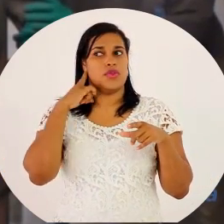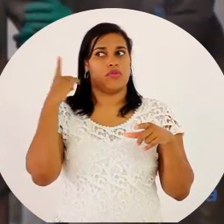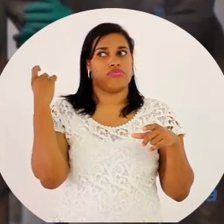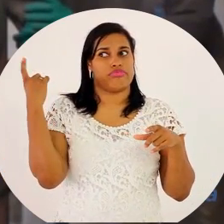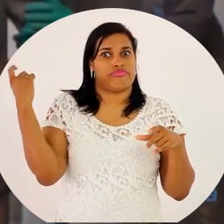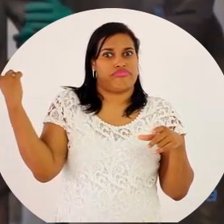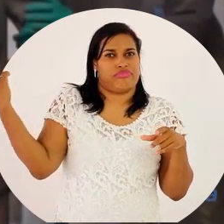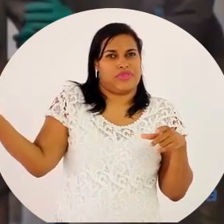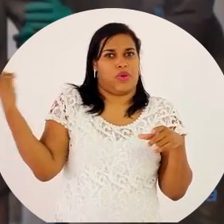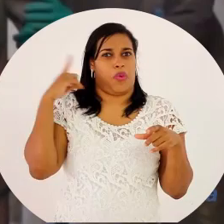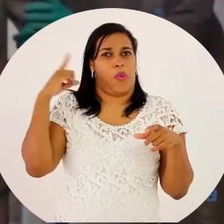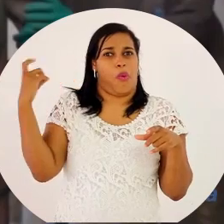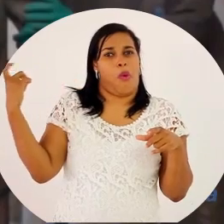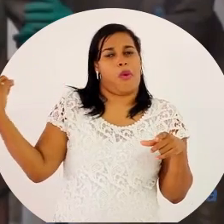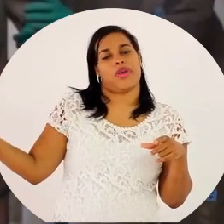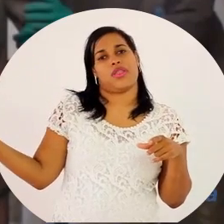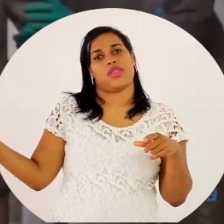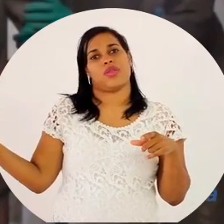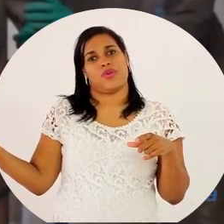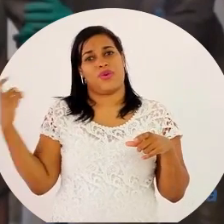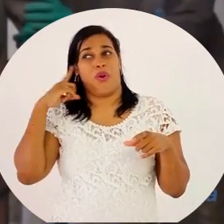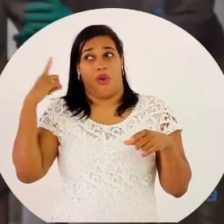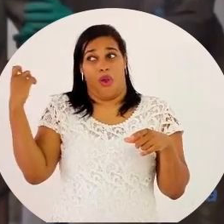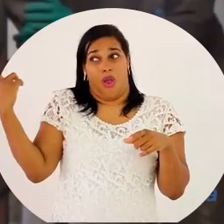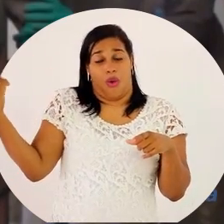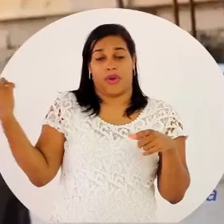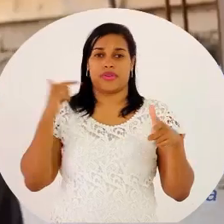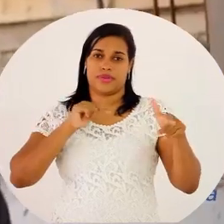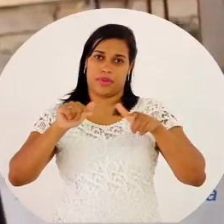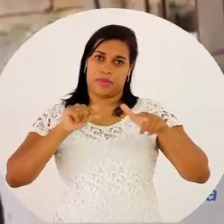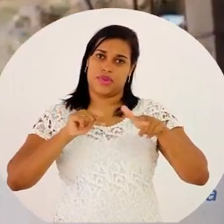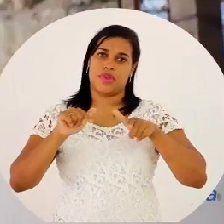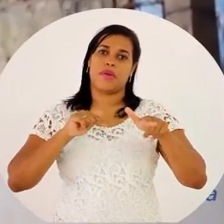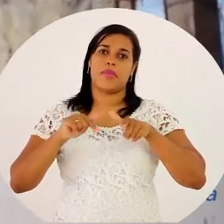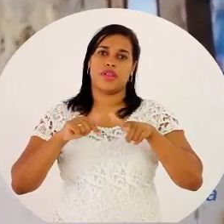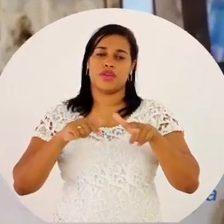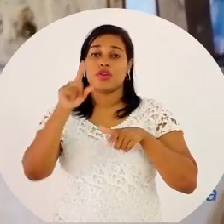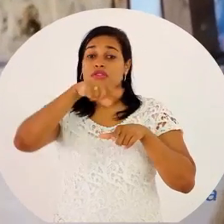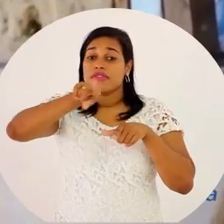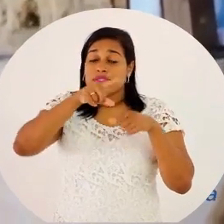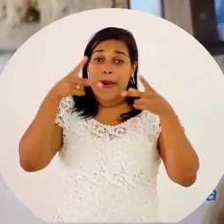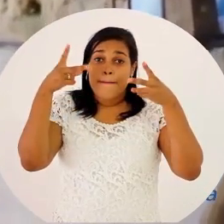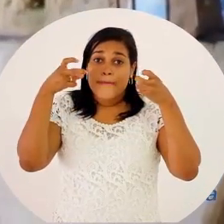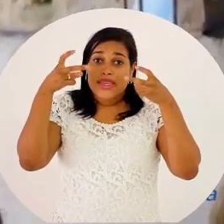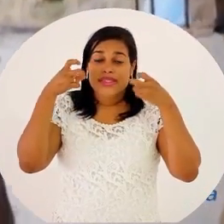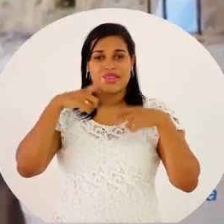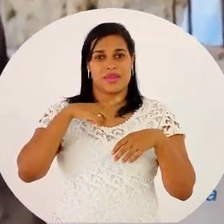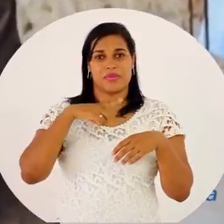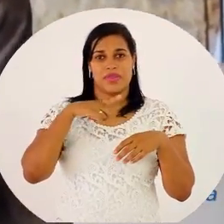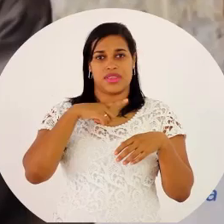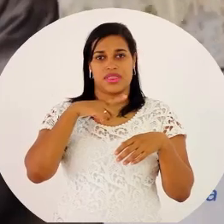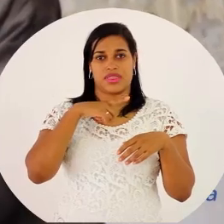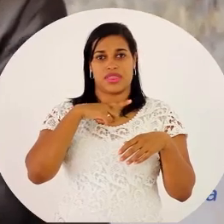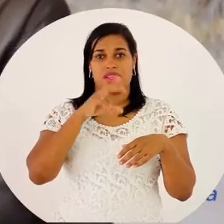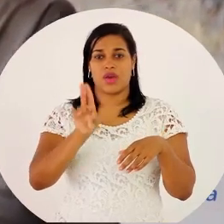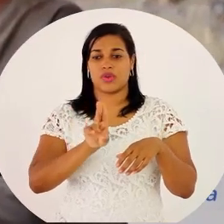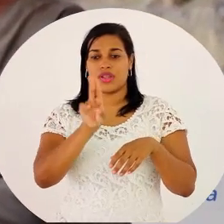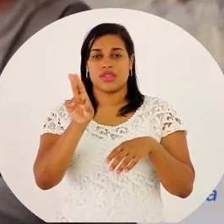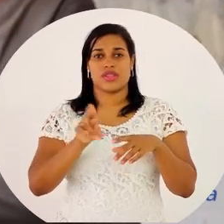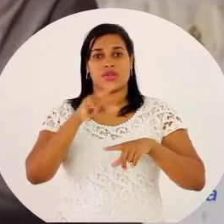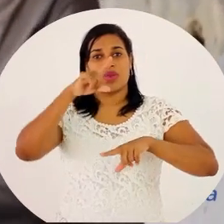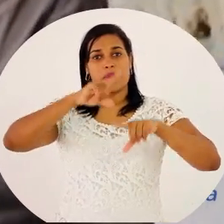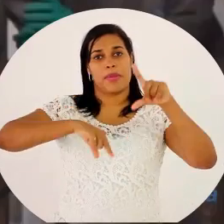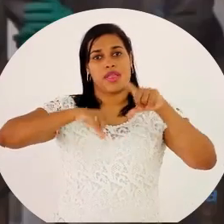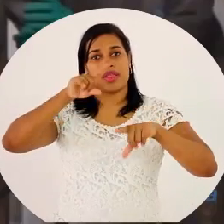há a exposição do risco de ruído para o trabalhador. Por isso, se você notar, haverá a utilização do equipamento de